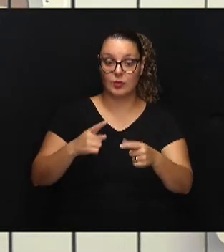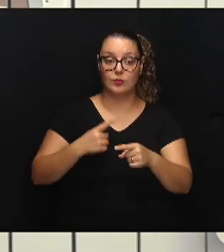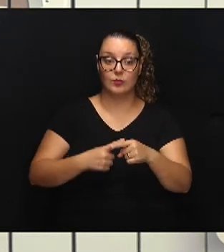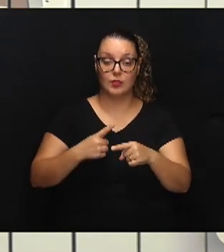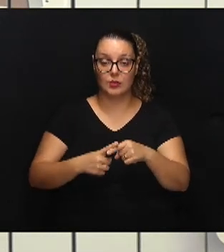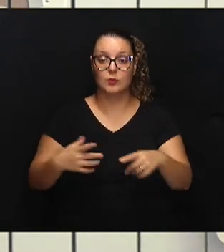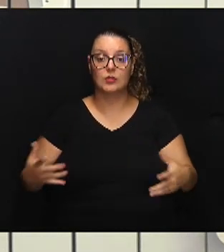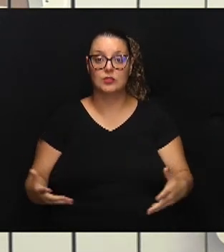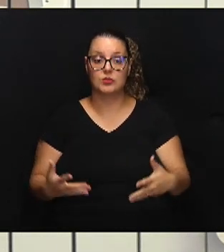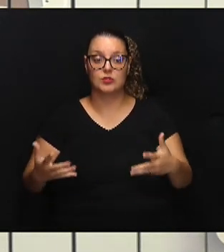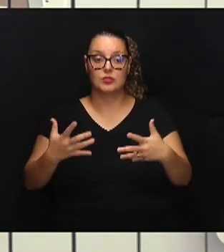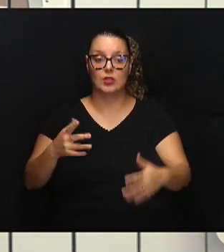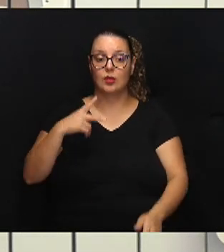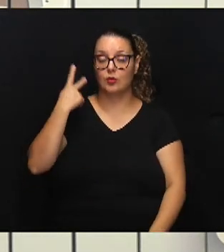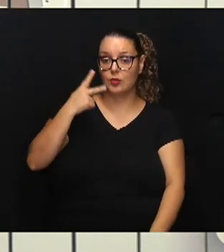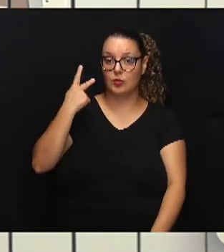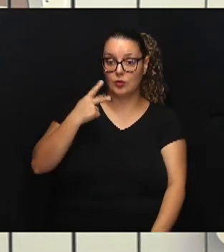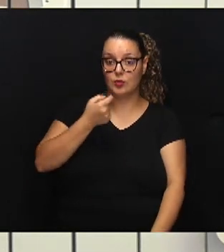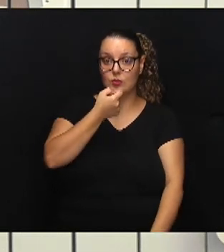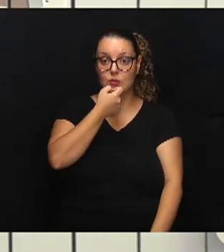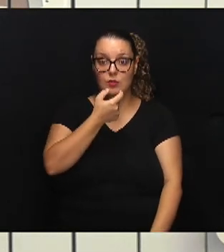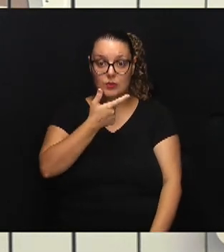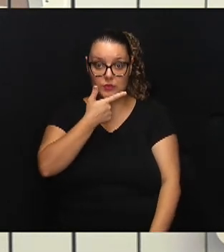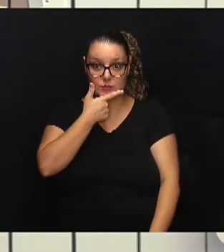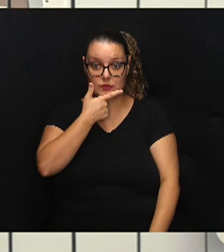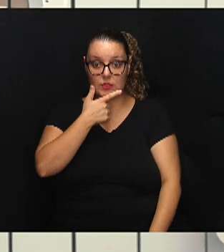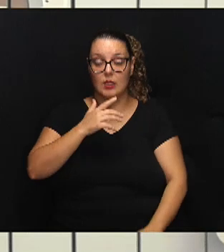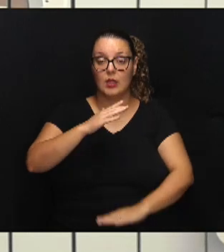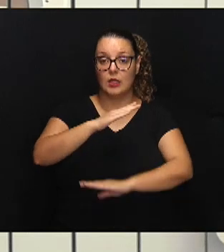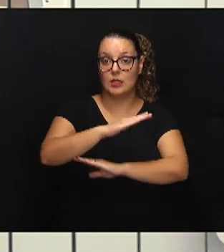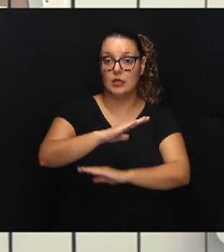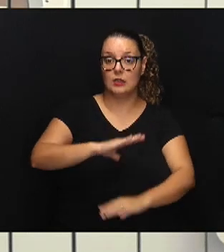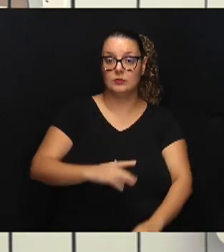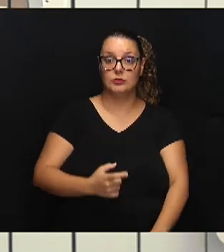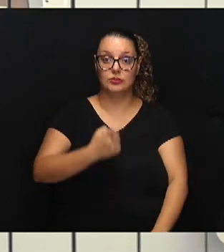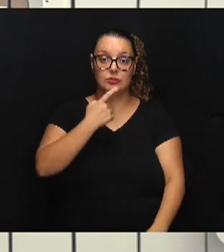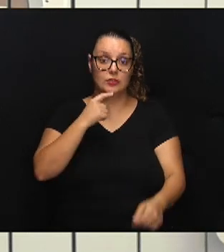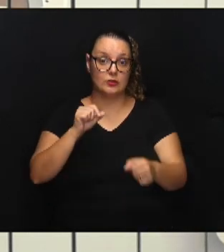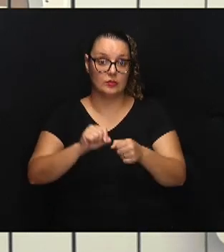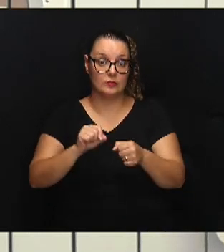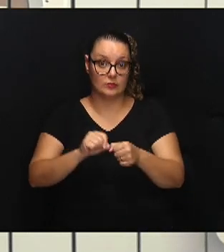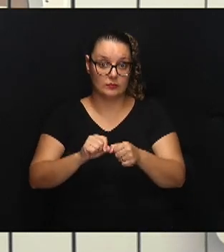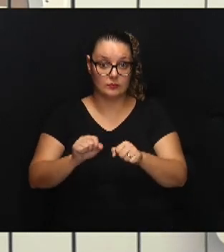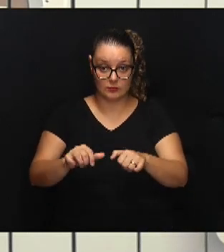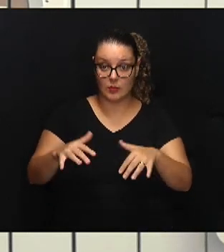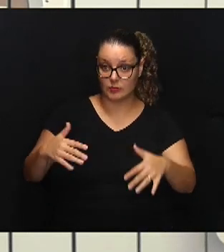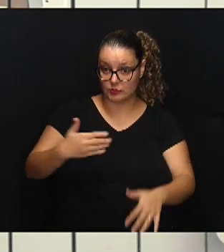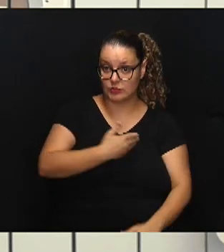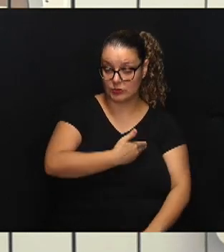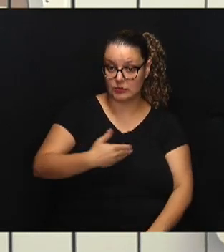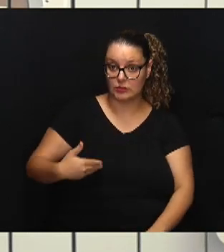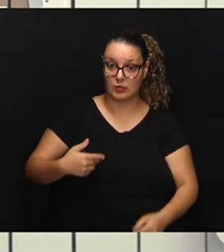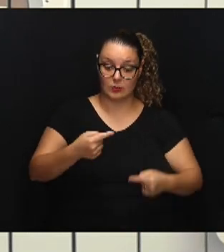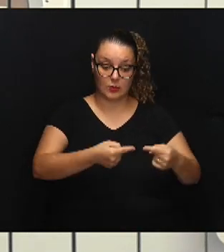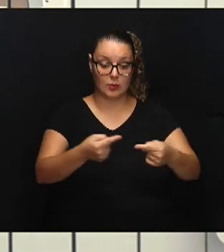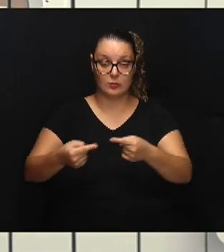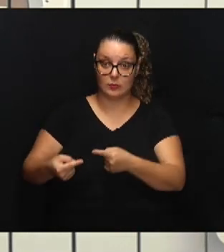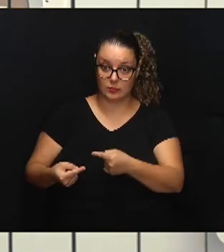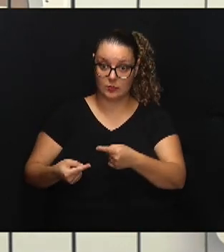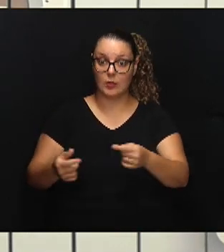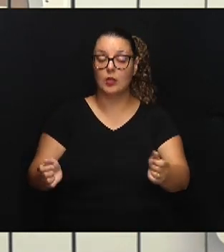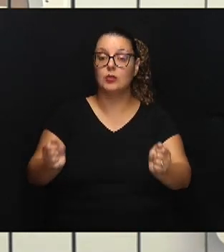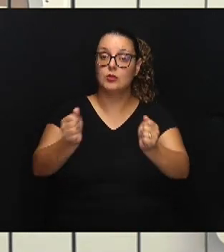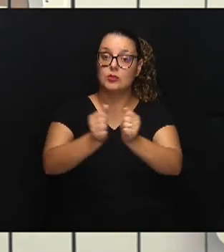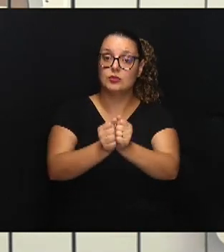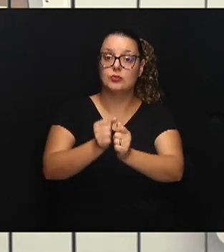por iniciativa da vereadora Fernanda Souto, a Câmara de Campinas realizou uma audiência pública para discutir, junto